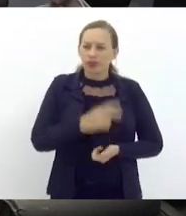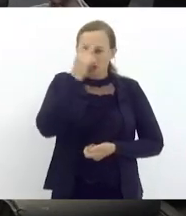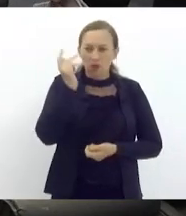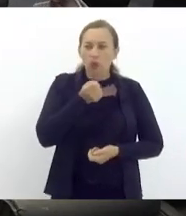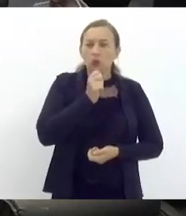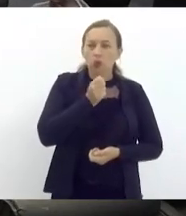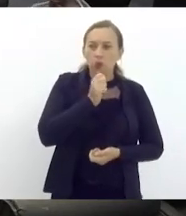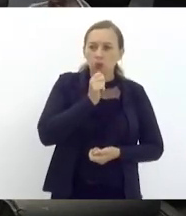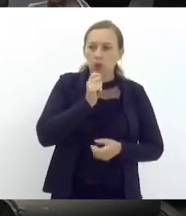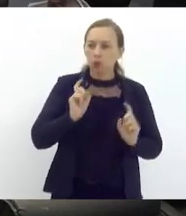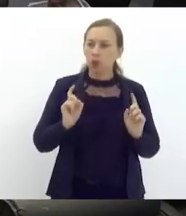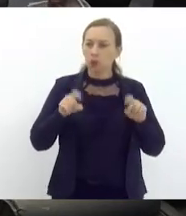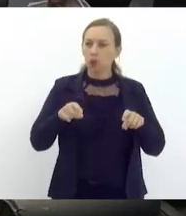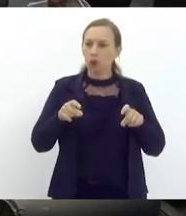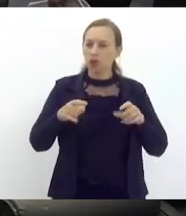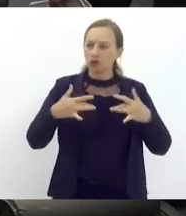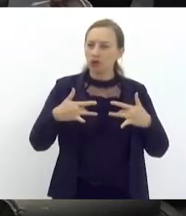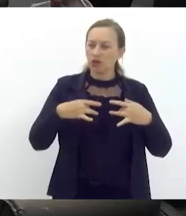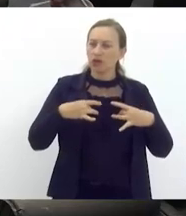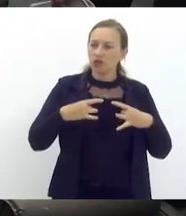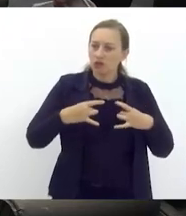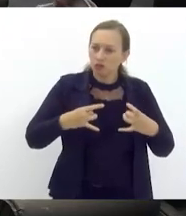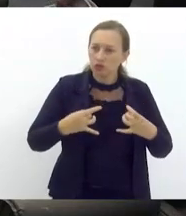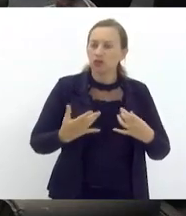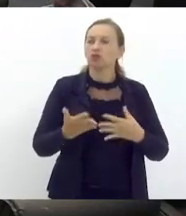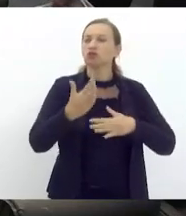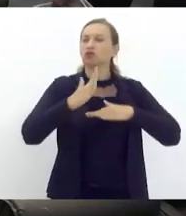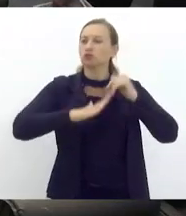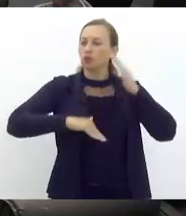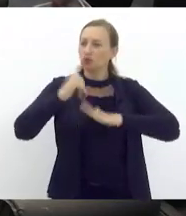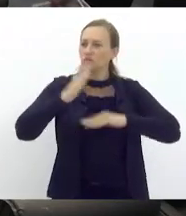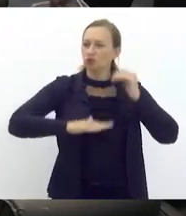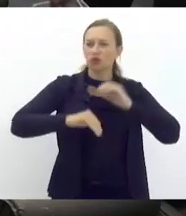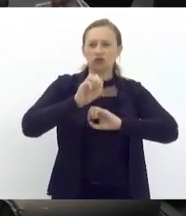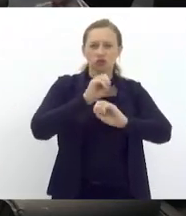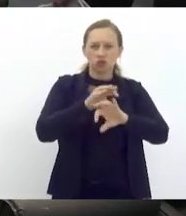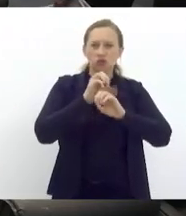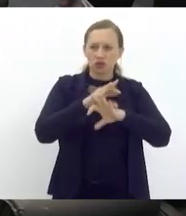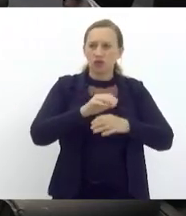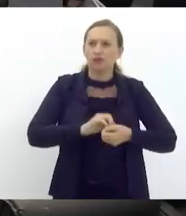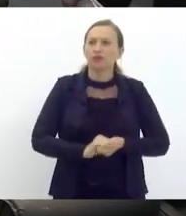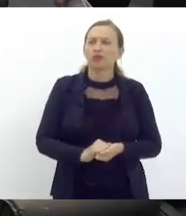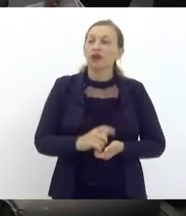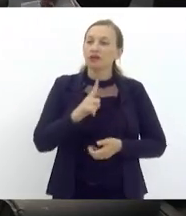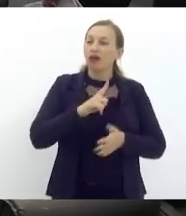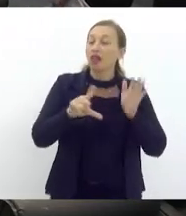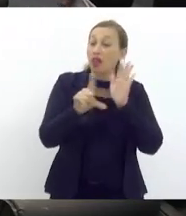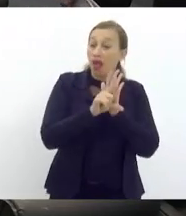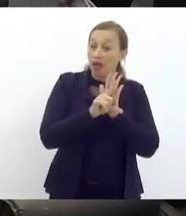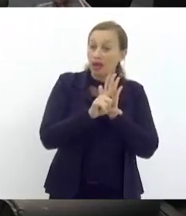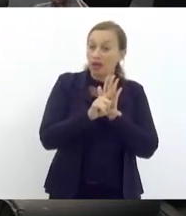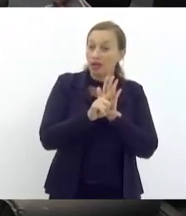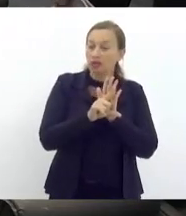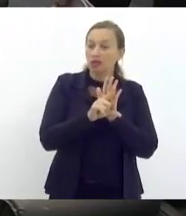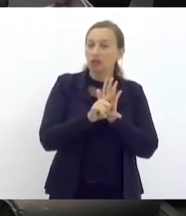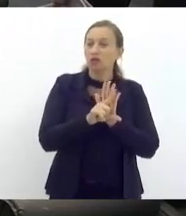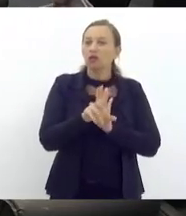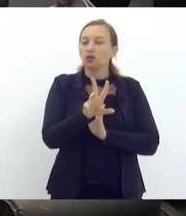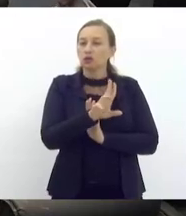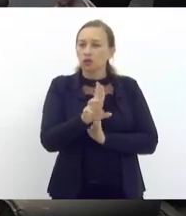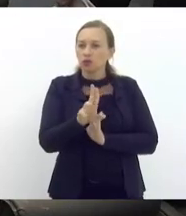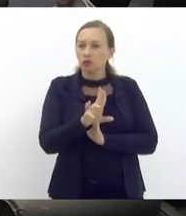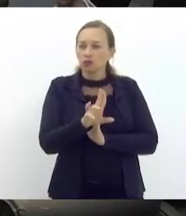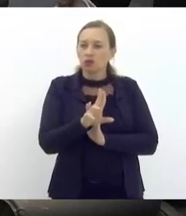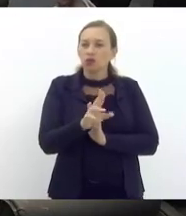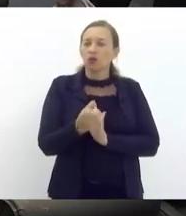o nosso mandato sempre teve à disposição dos profissionais de educação a gente tem lei em qual Teoria com o